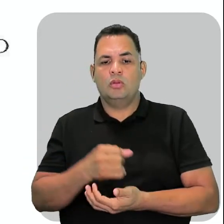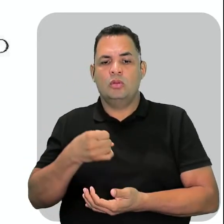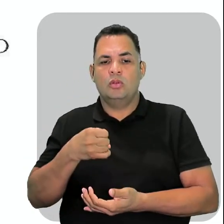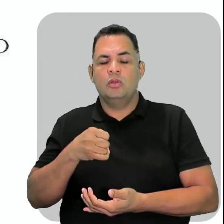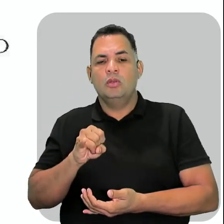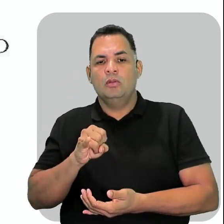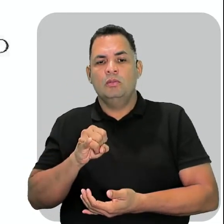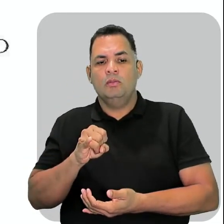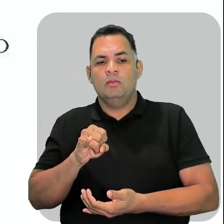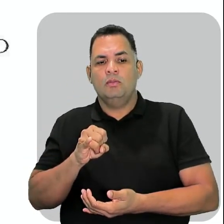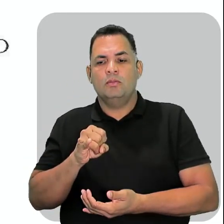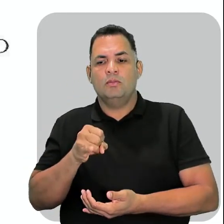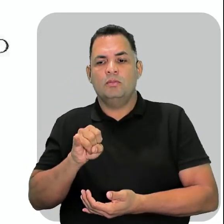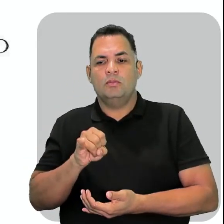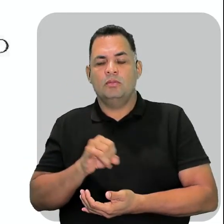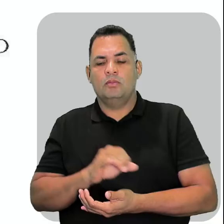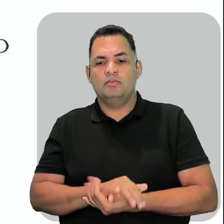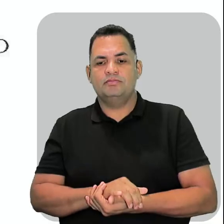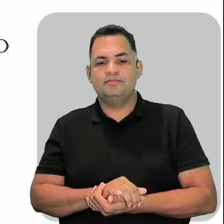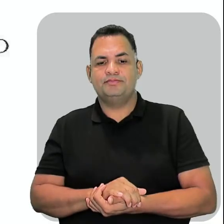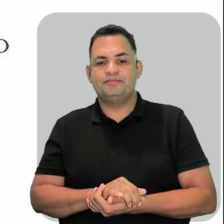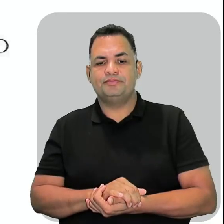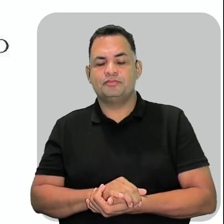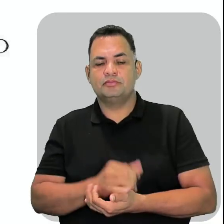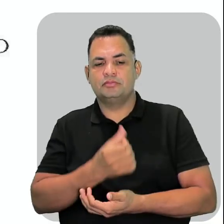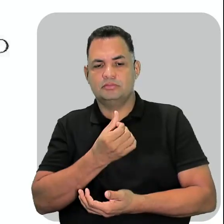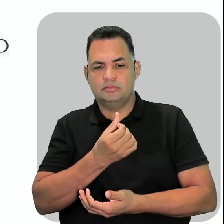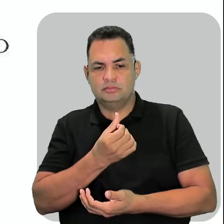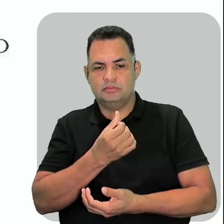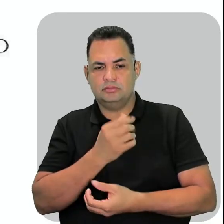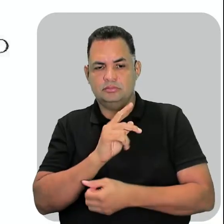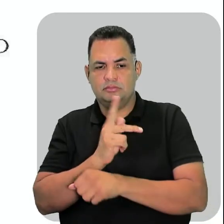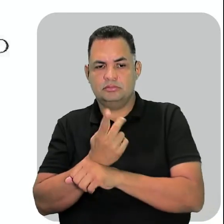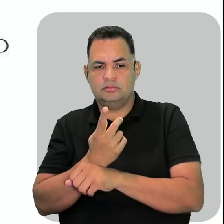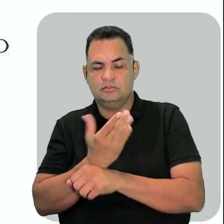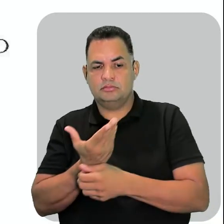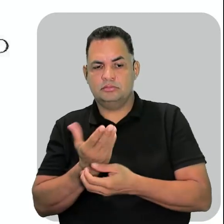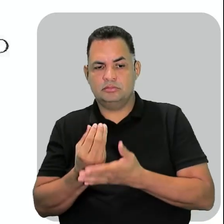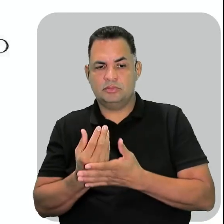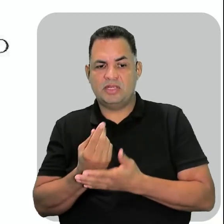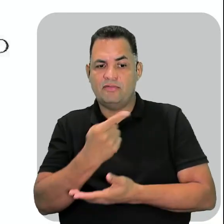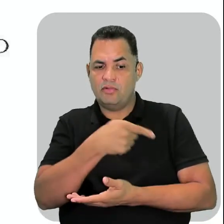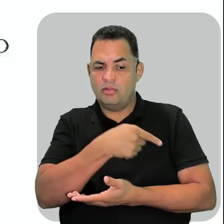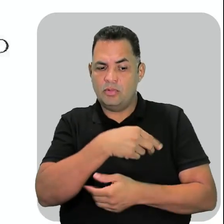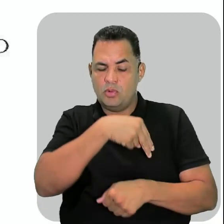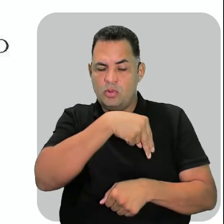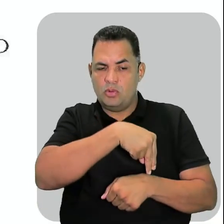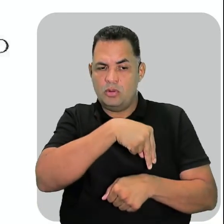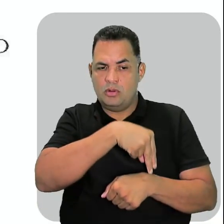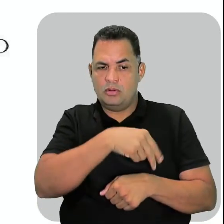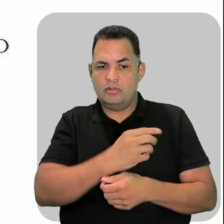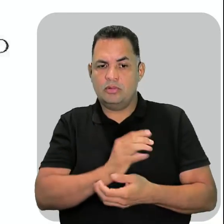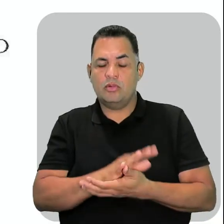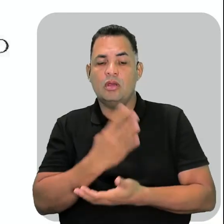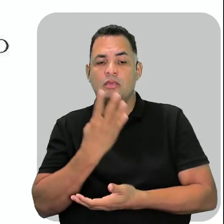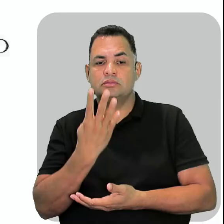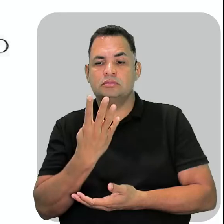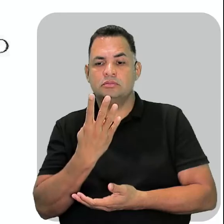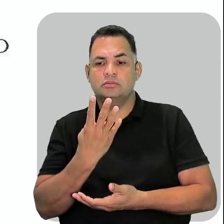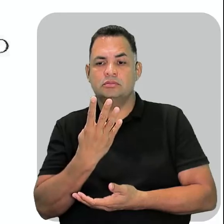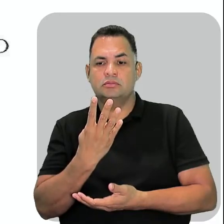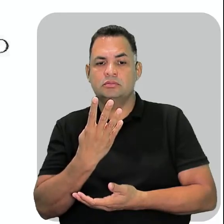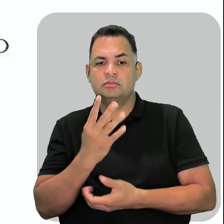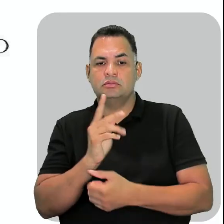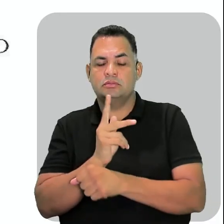gente usou, no caso, 6 hidrogênios no total, 2 já foram para o nitrogênio e ficaram quantos?